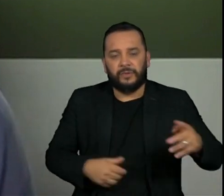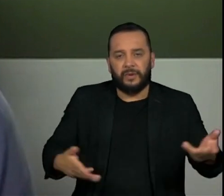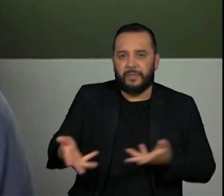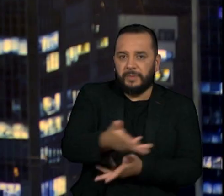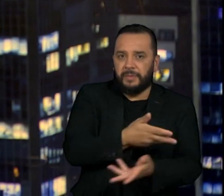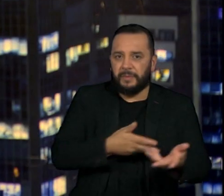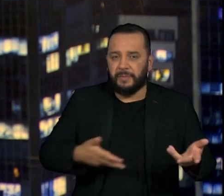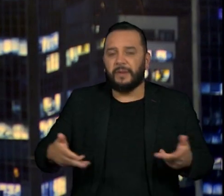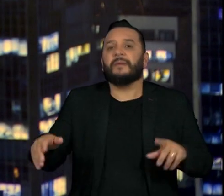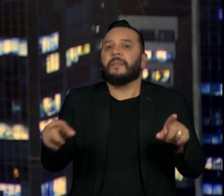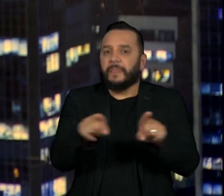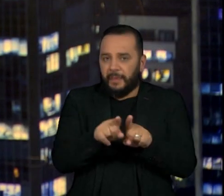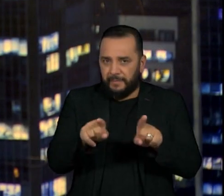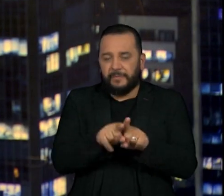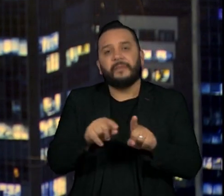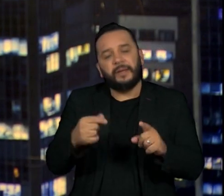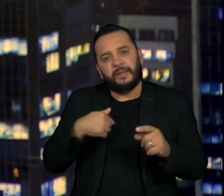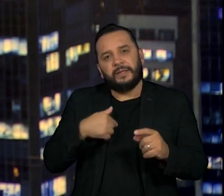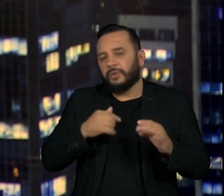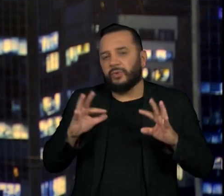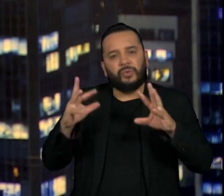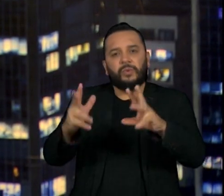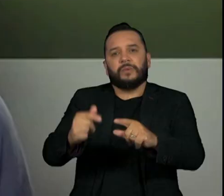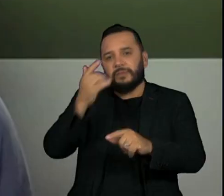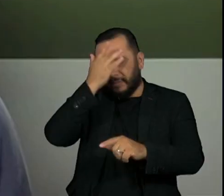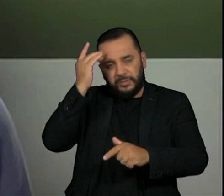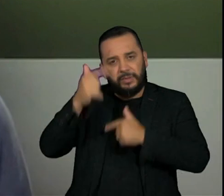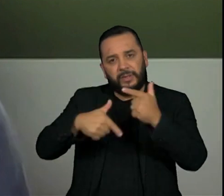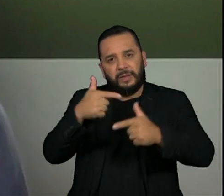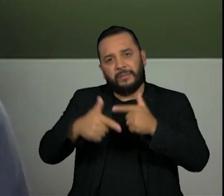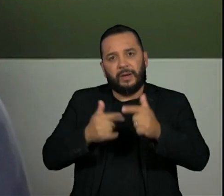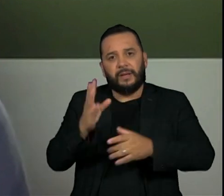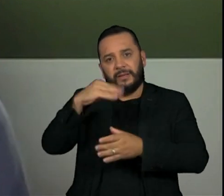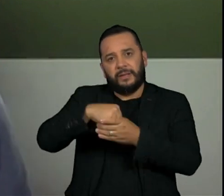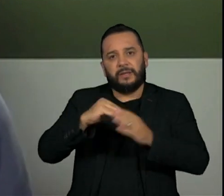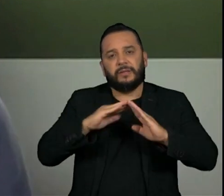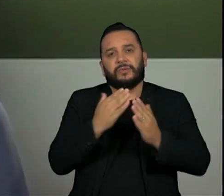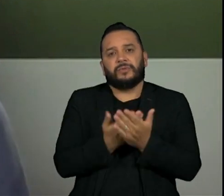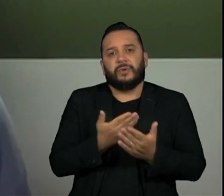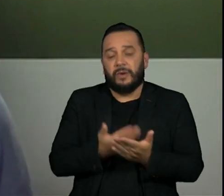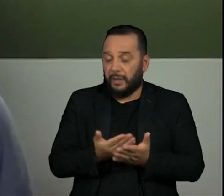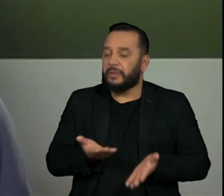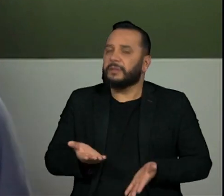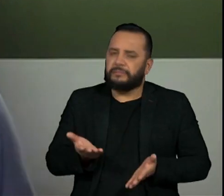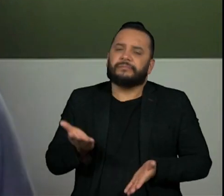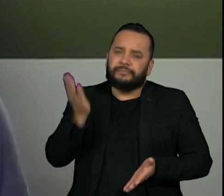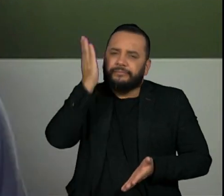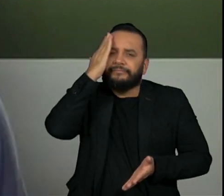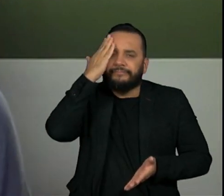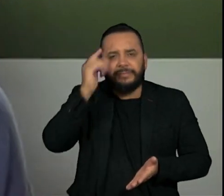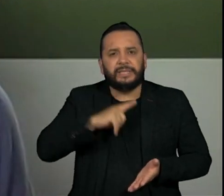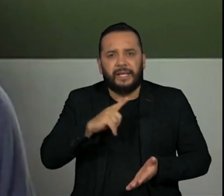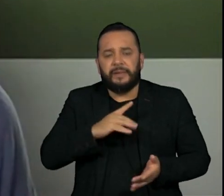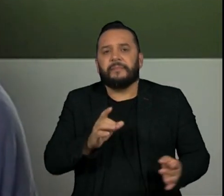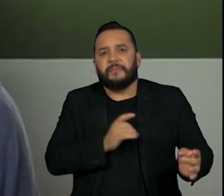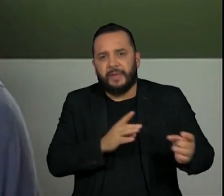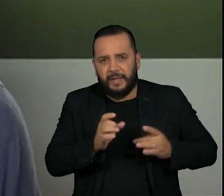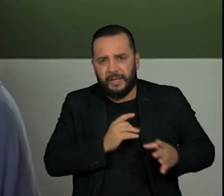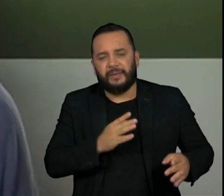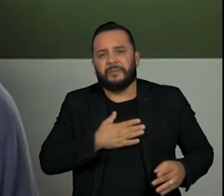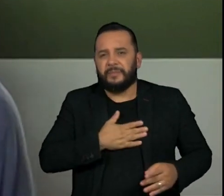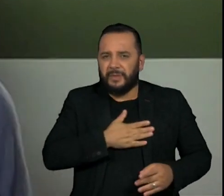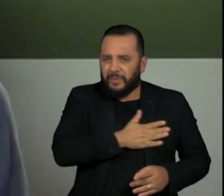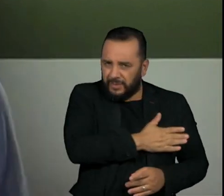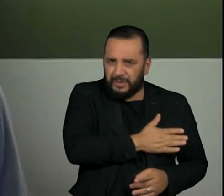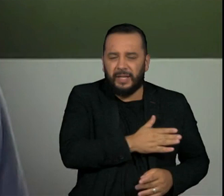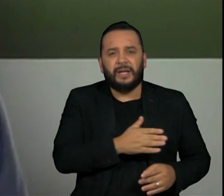nas estruturas dentro da escola. Porque temos que se perguntar, ok, tem muito medo, muita misoginia, muito sofrimento,